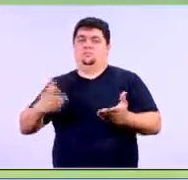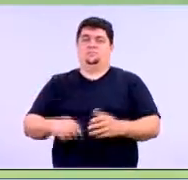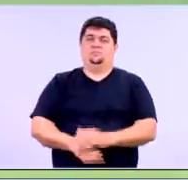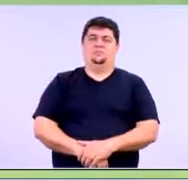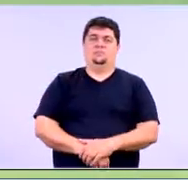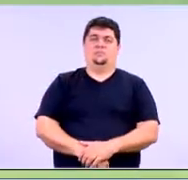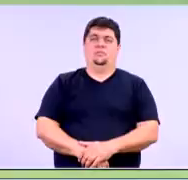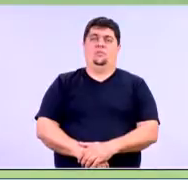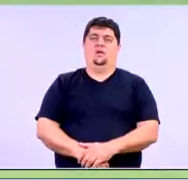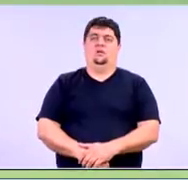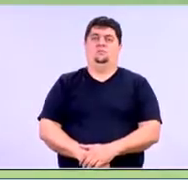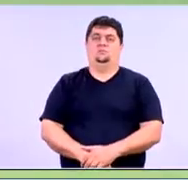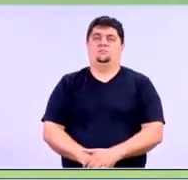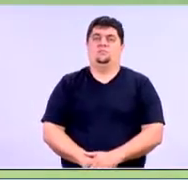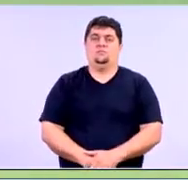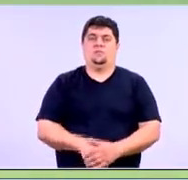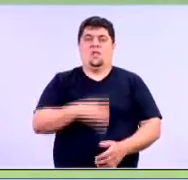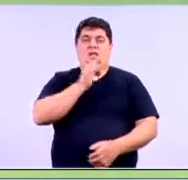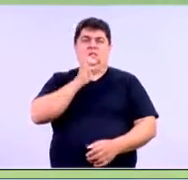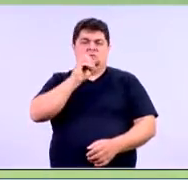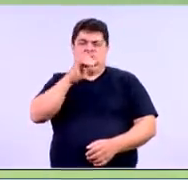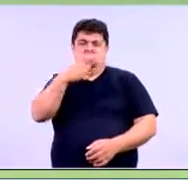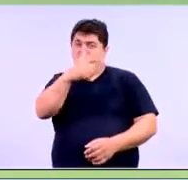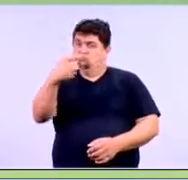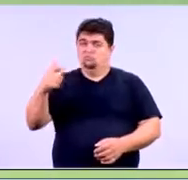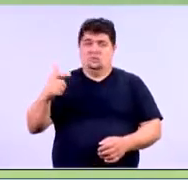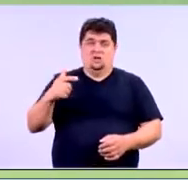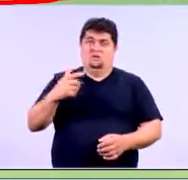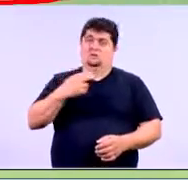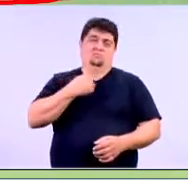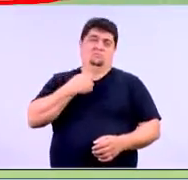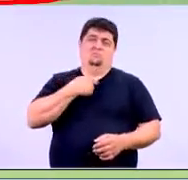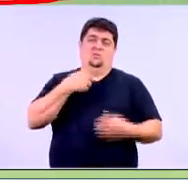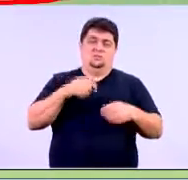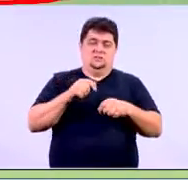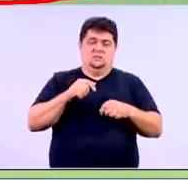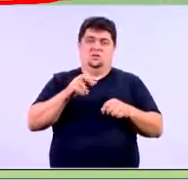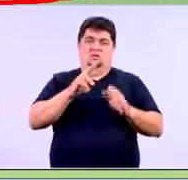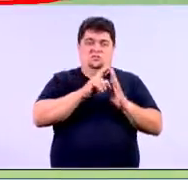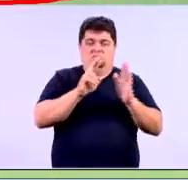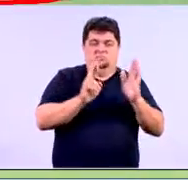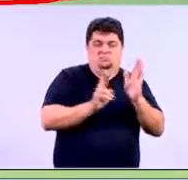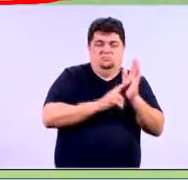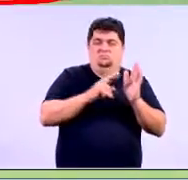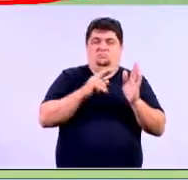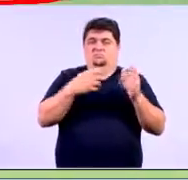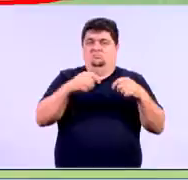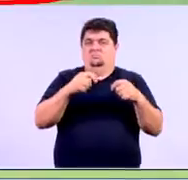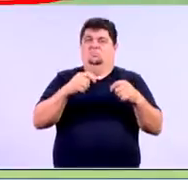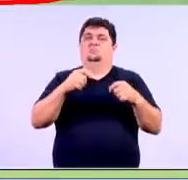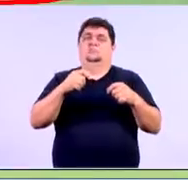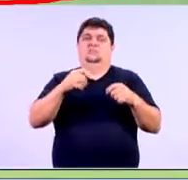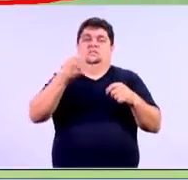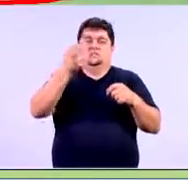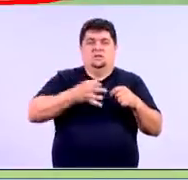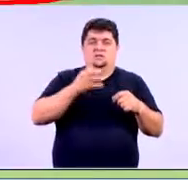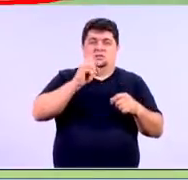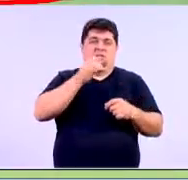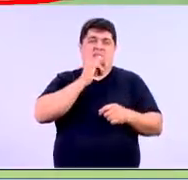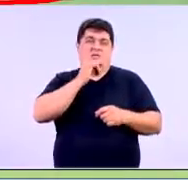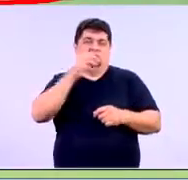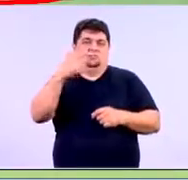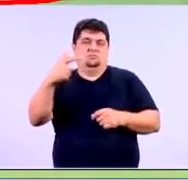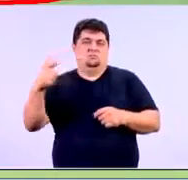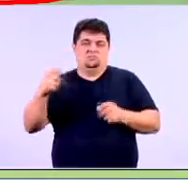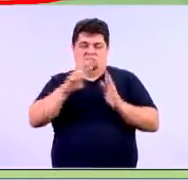tenha essas exceções, esses impostos são chamados como regulatórios, só para acrescentar. Se não houver